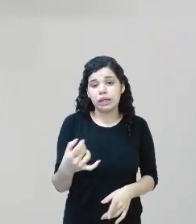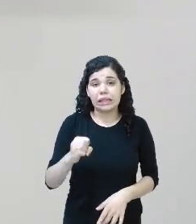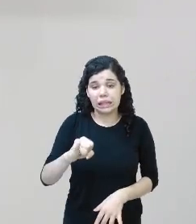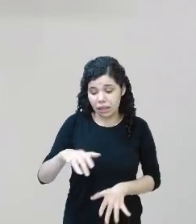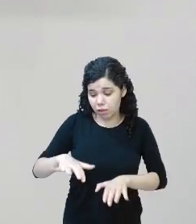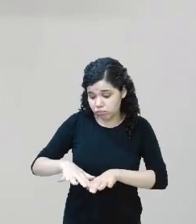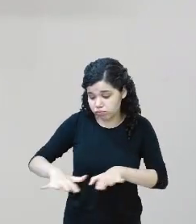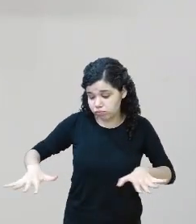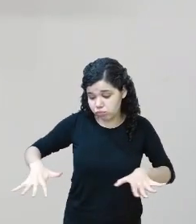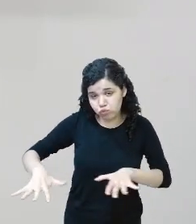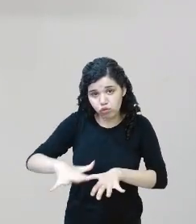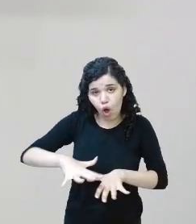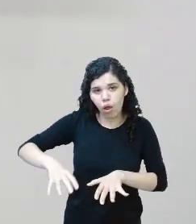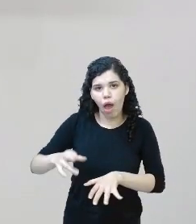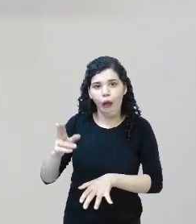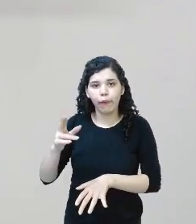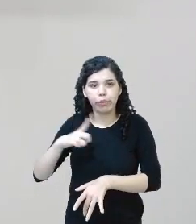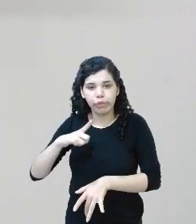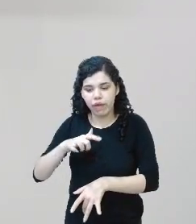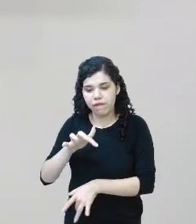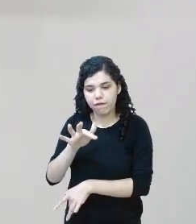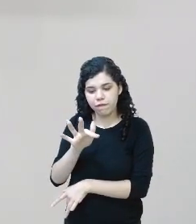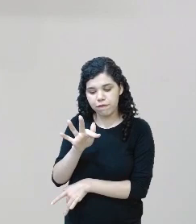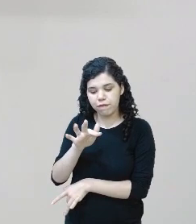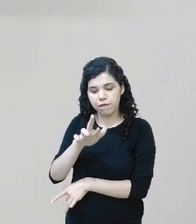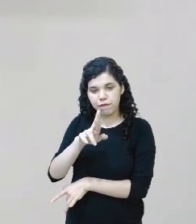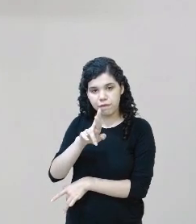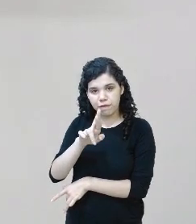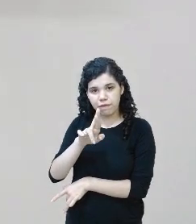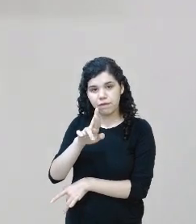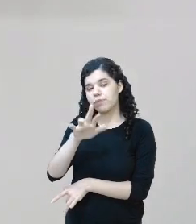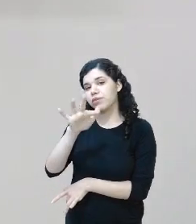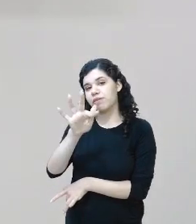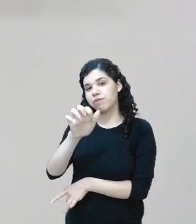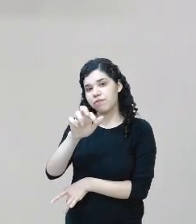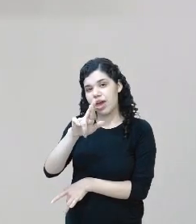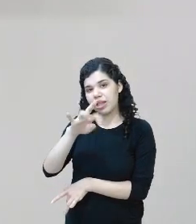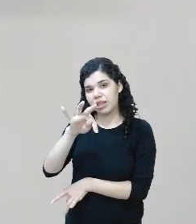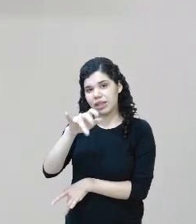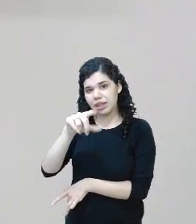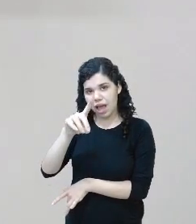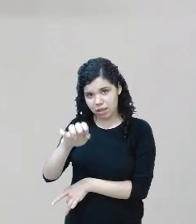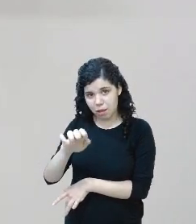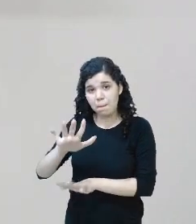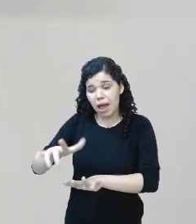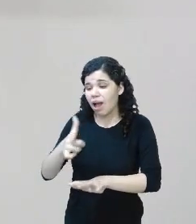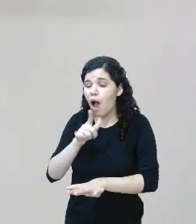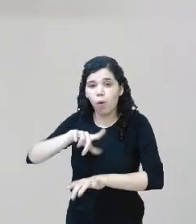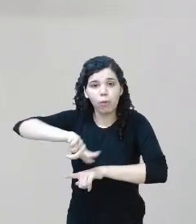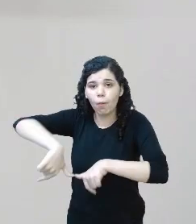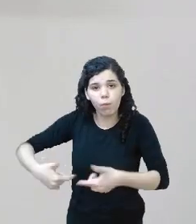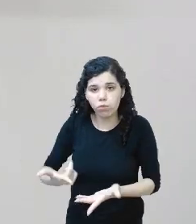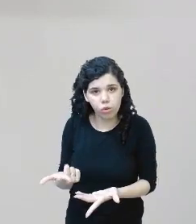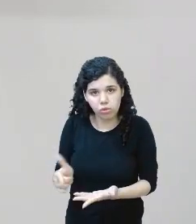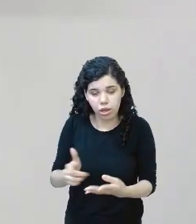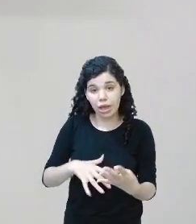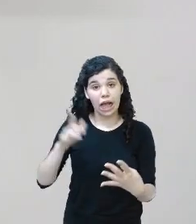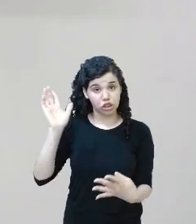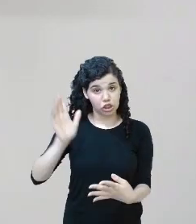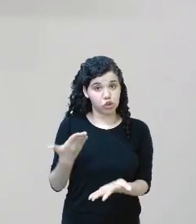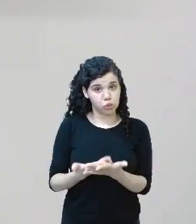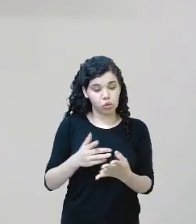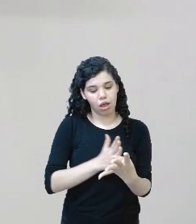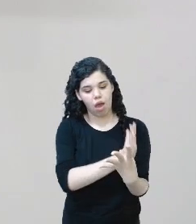o solo ele ser fértil sem a água. A gente viu que o solo ele tem 4 elementos para o seu desenvolvimento e formação.